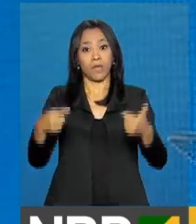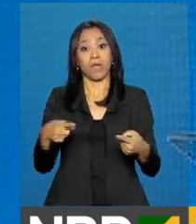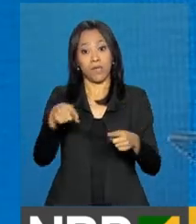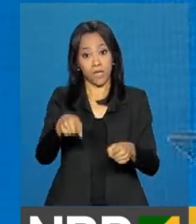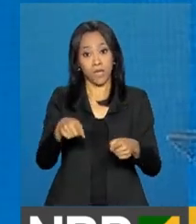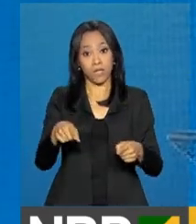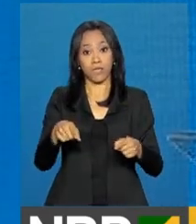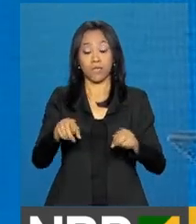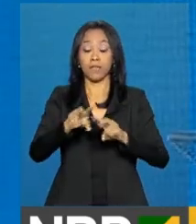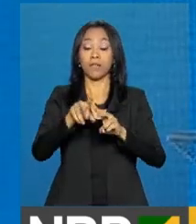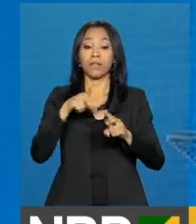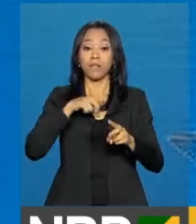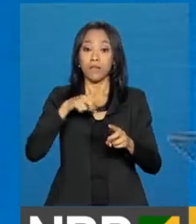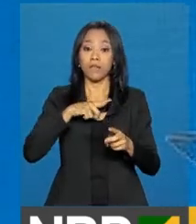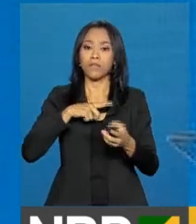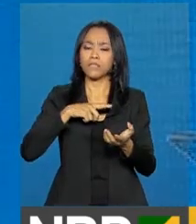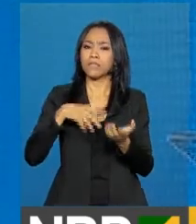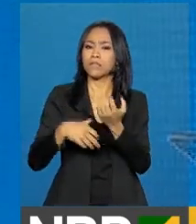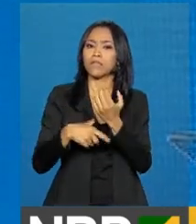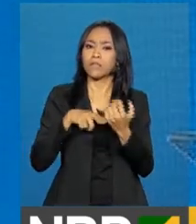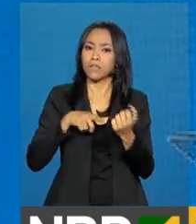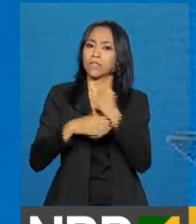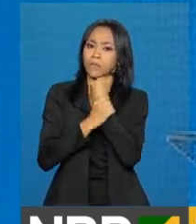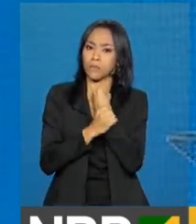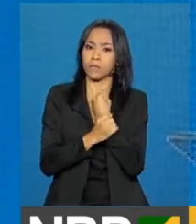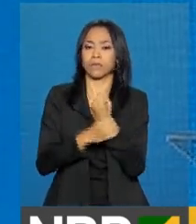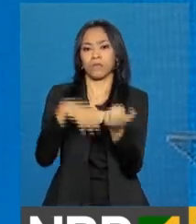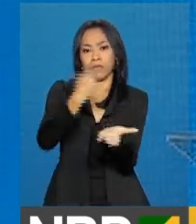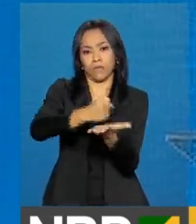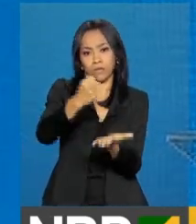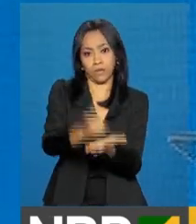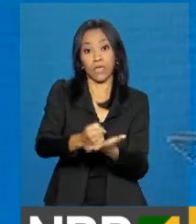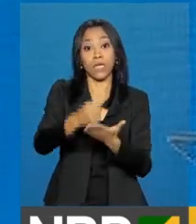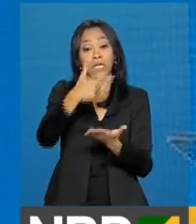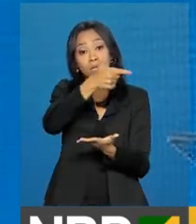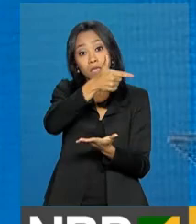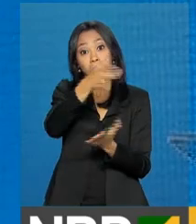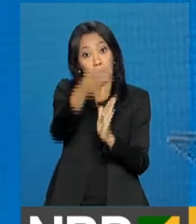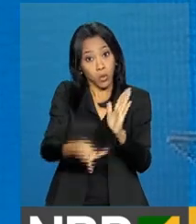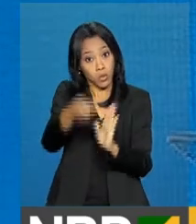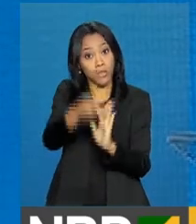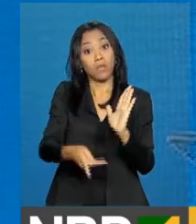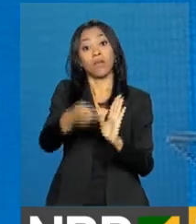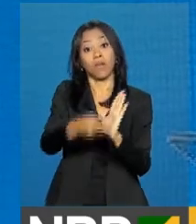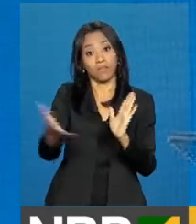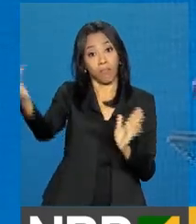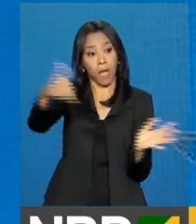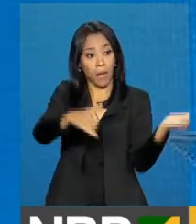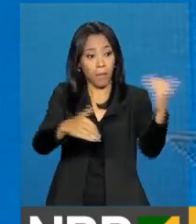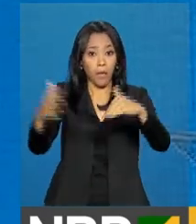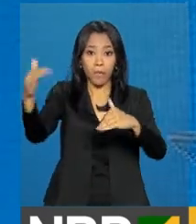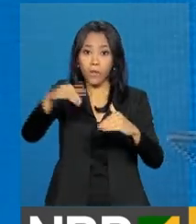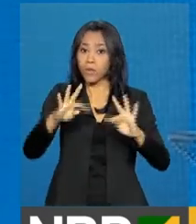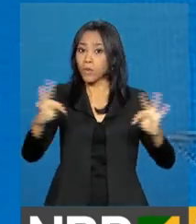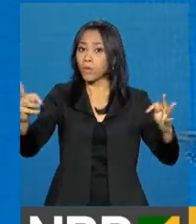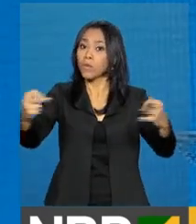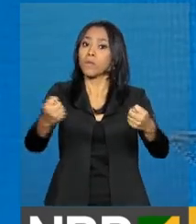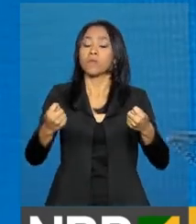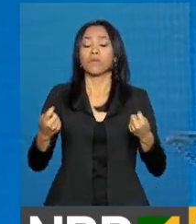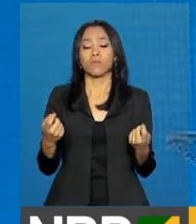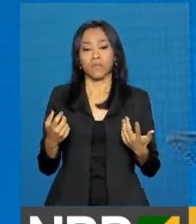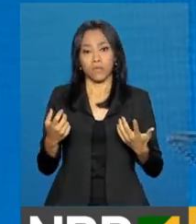e tem atraído investimentos para projetos de grande envergadura, todos vitais